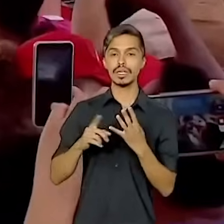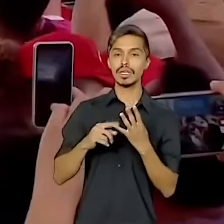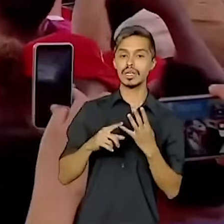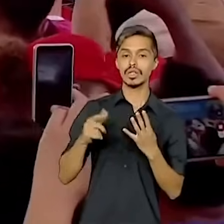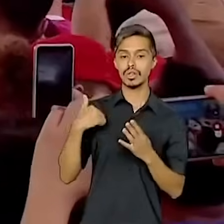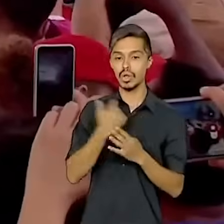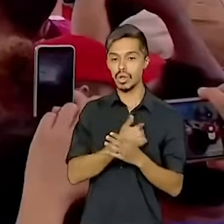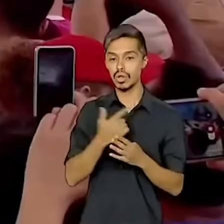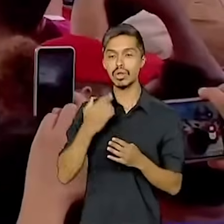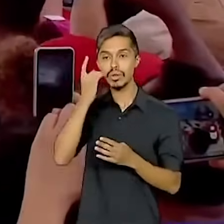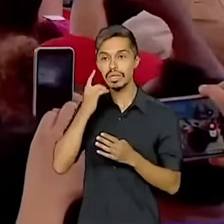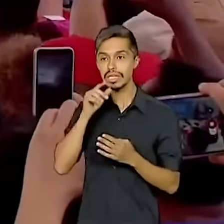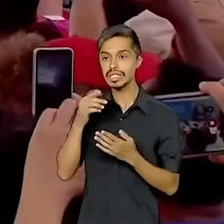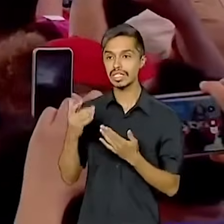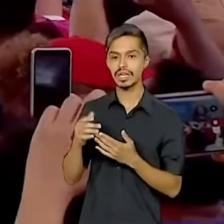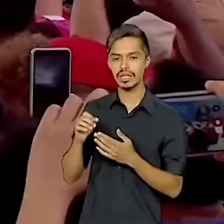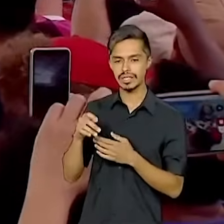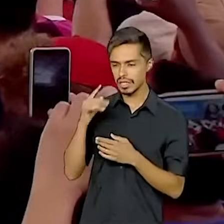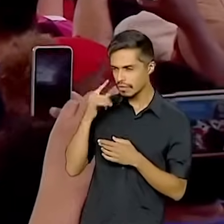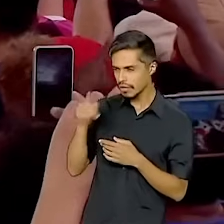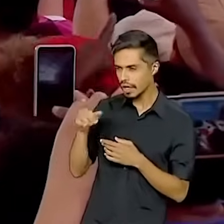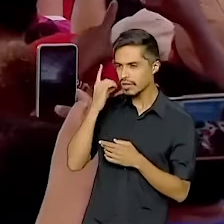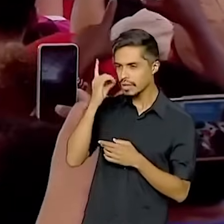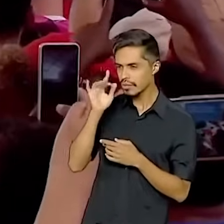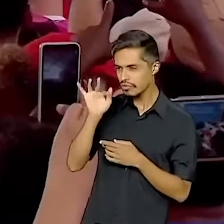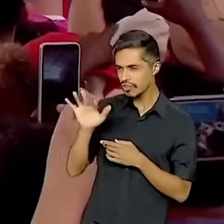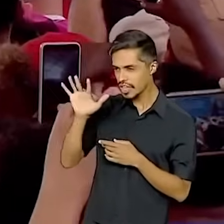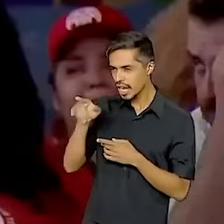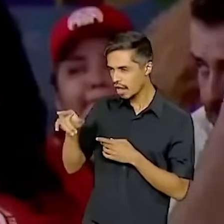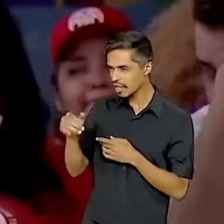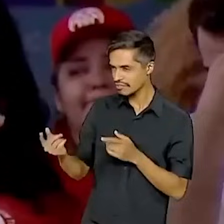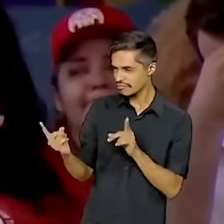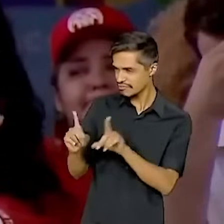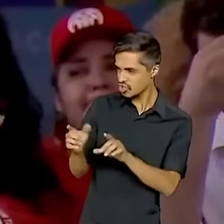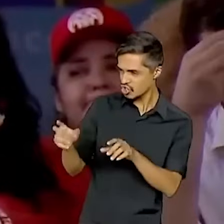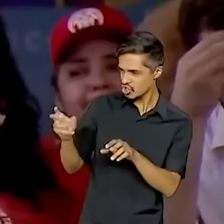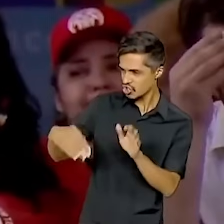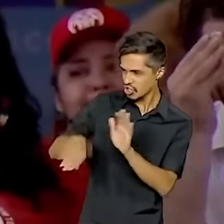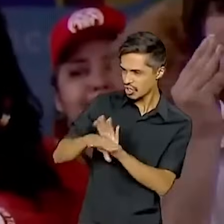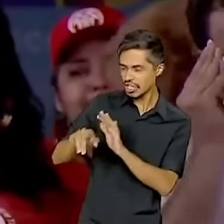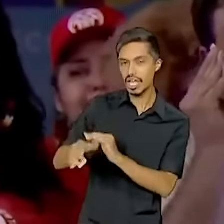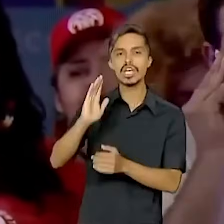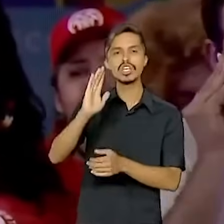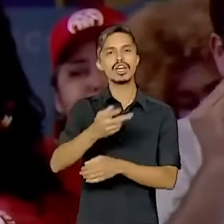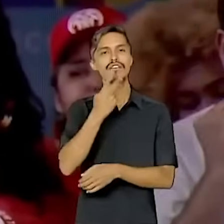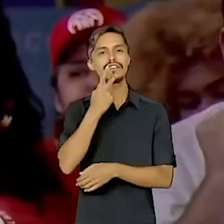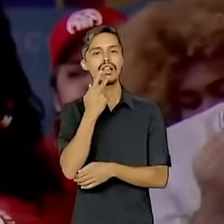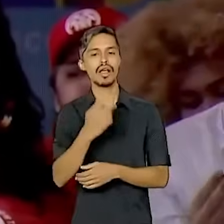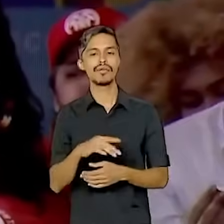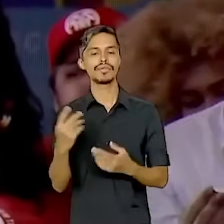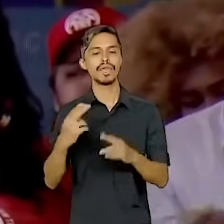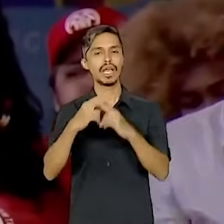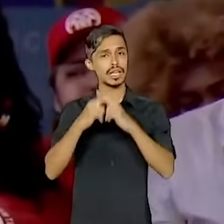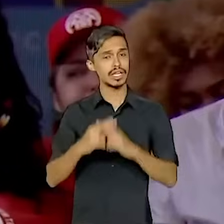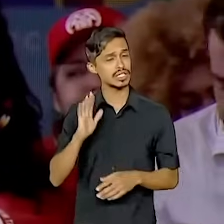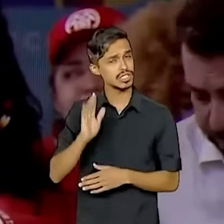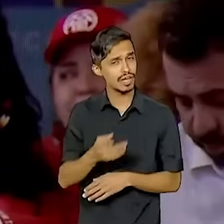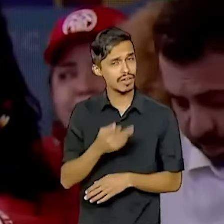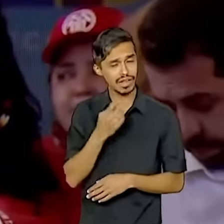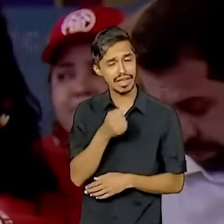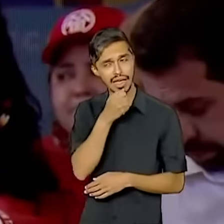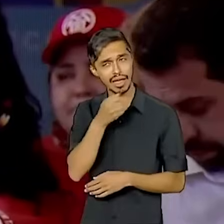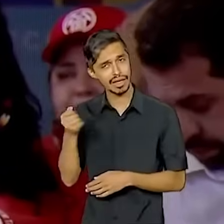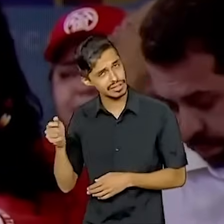chegou agora há pouco aqui, que eu vi ele aqui, deputado federal. Bem, já falei do companheiro da Caixa, até coloquei ele para